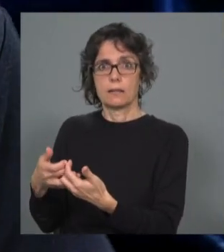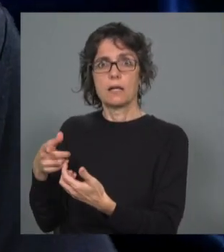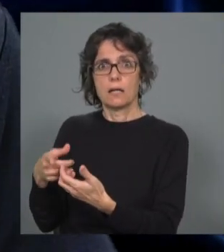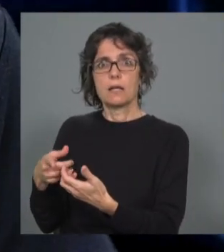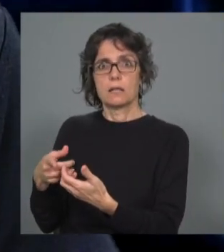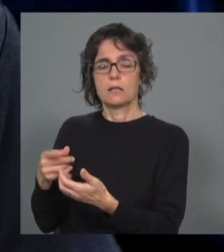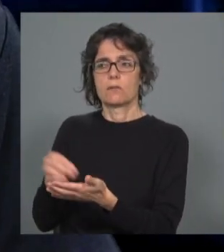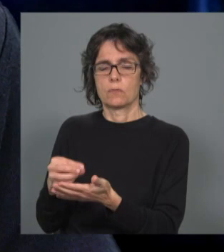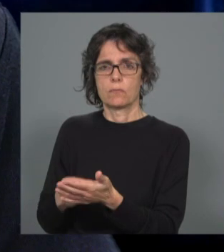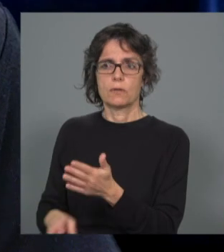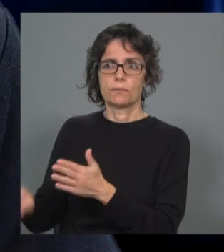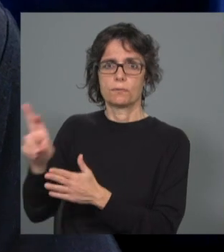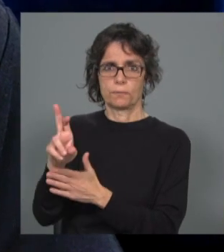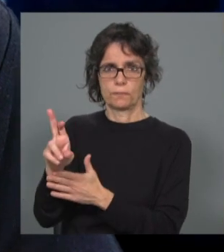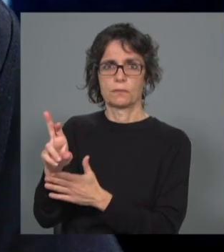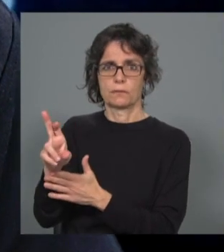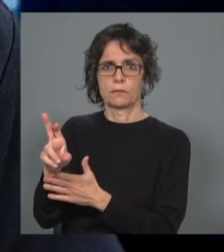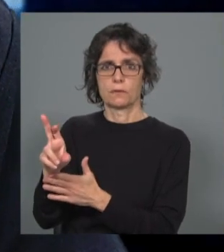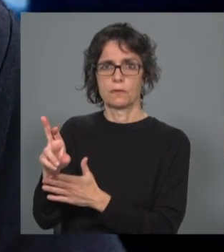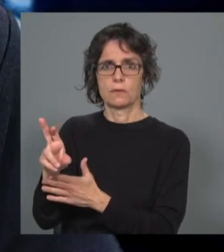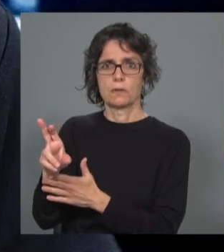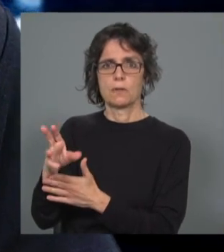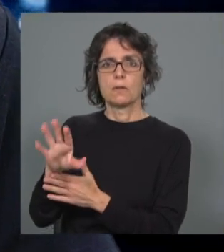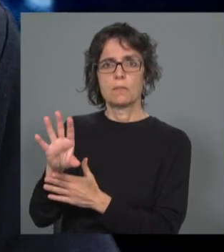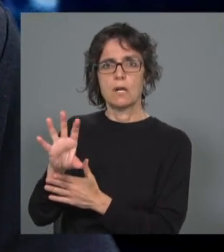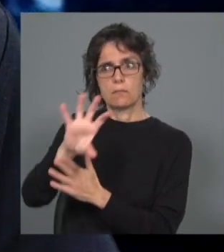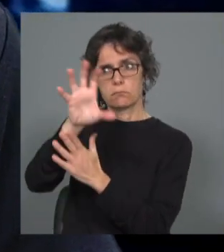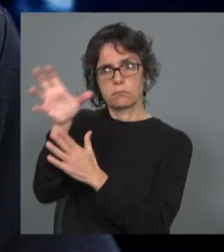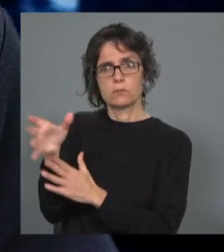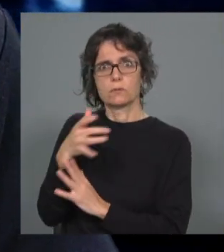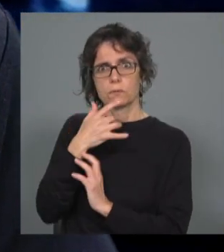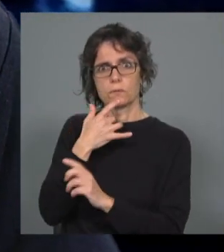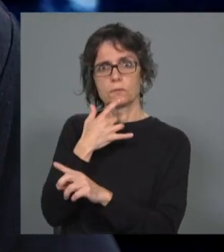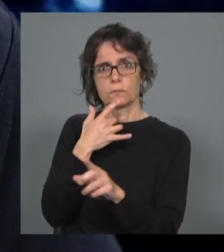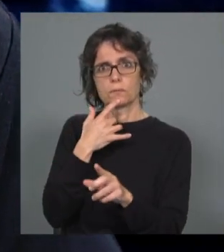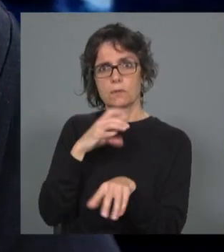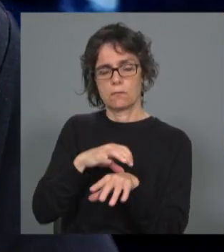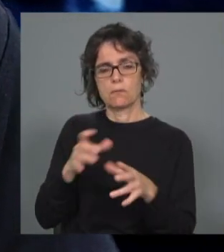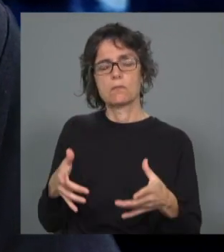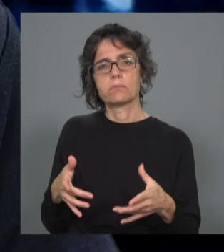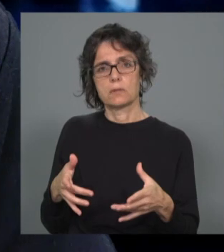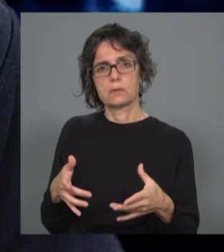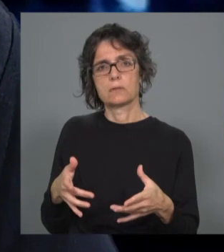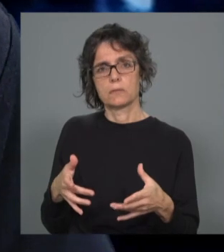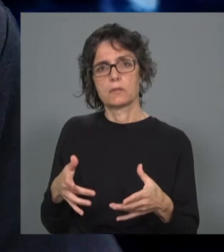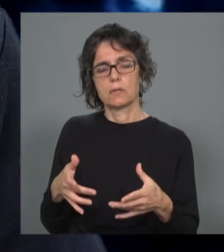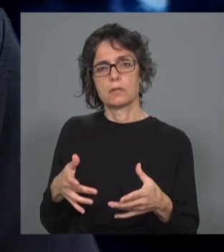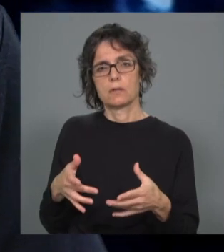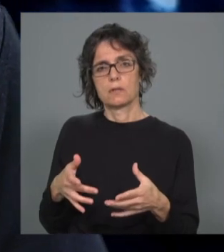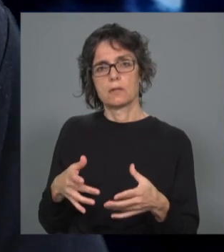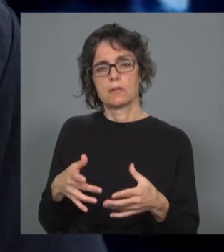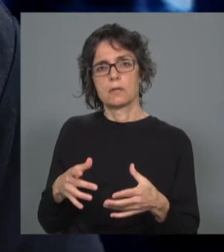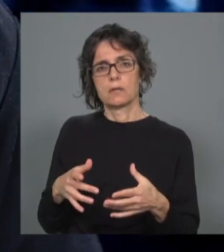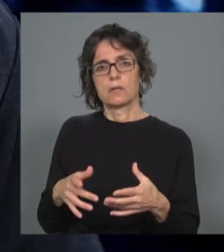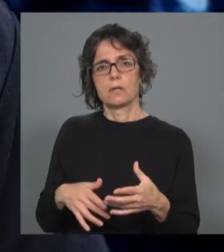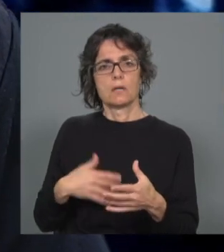da pobreza, mas em muitos países esta questão da pandemia causou muita